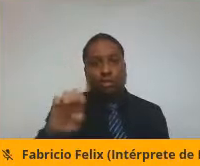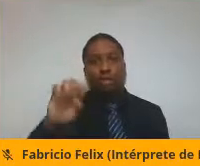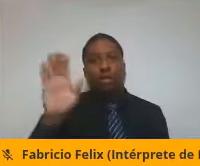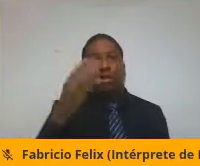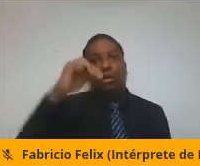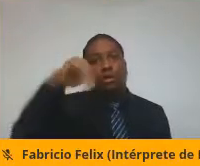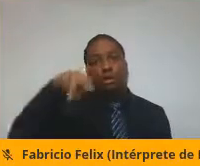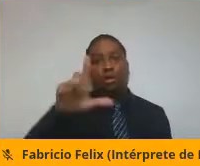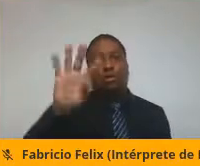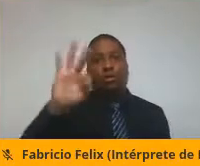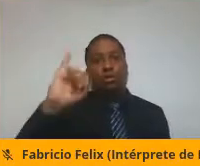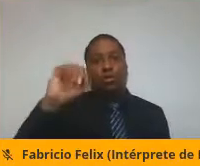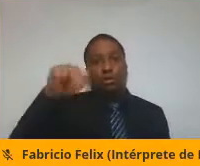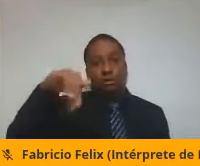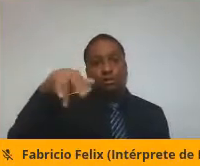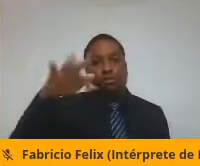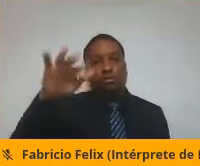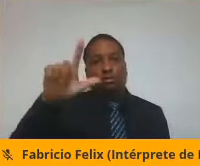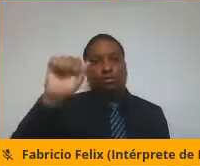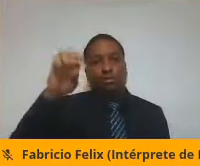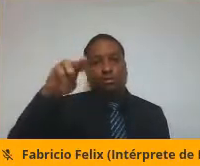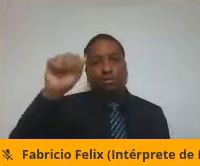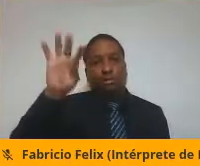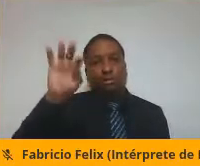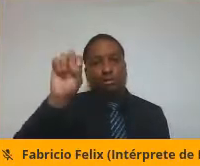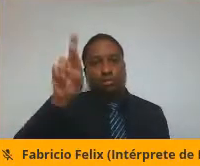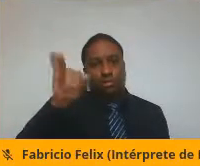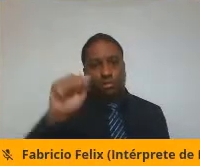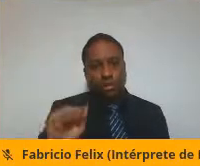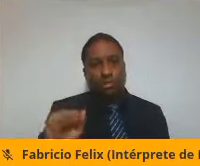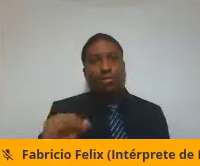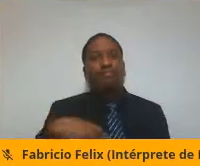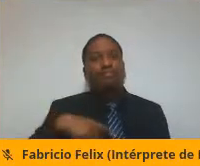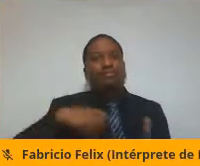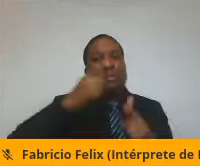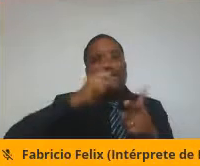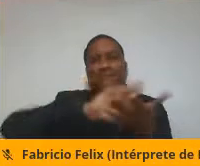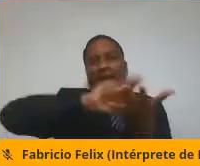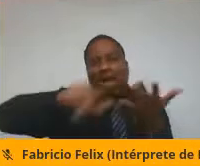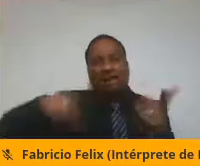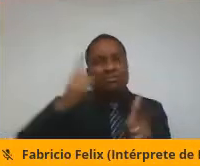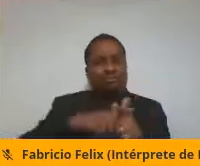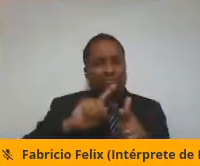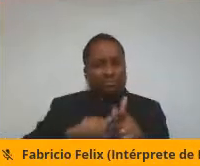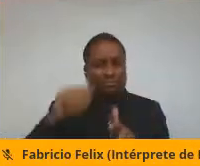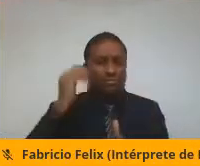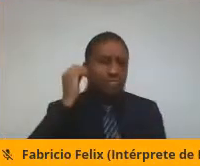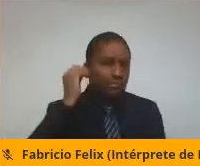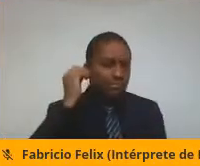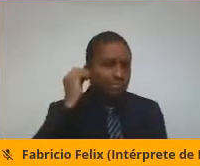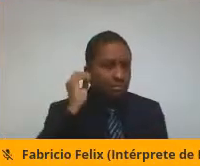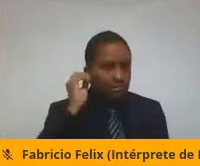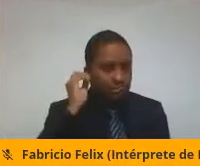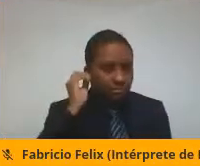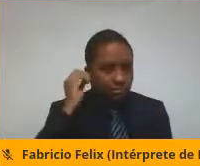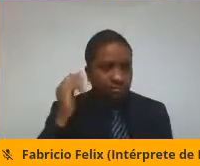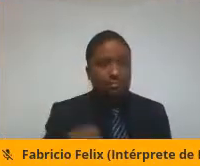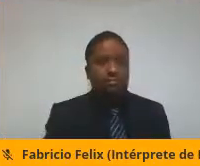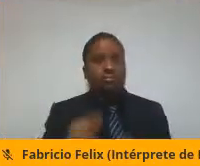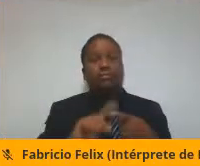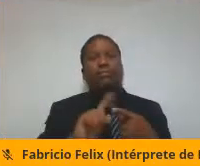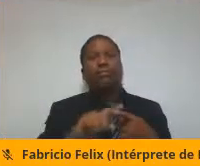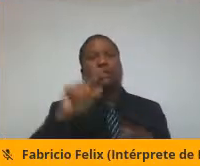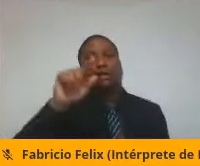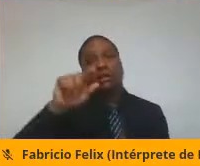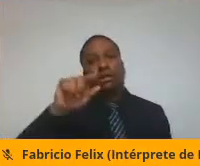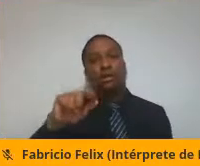é uma síndrome inflamatória importante que causa várias complicações. Entre elas, a chamada síndrome de Guillain-Barré, que é